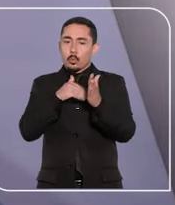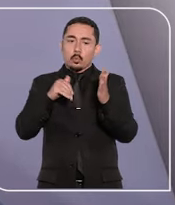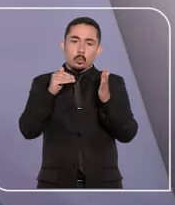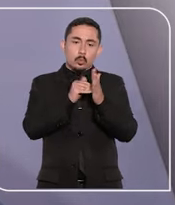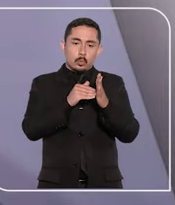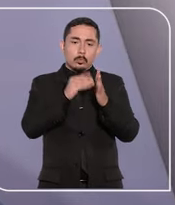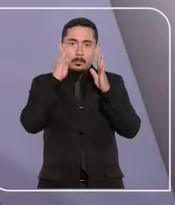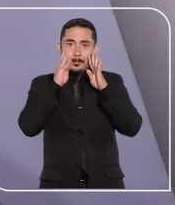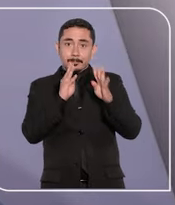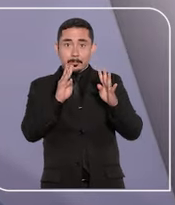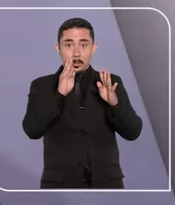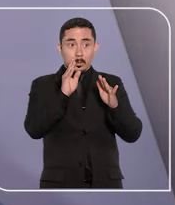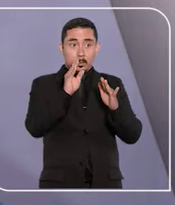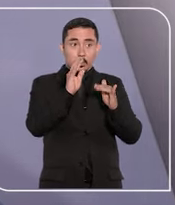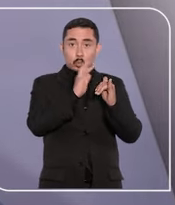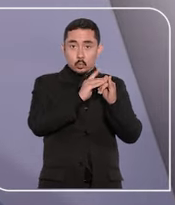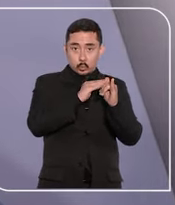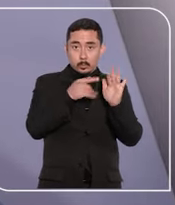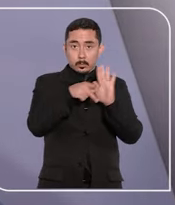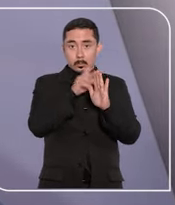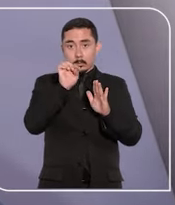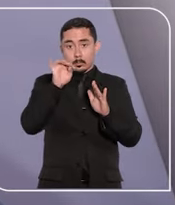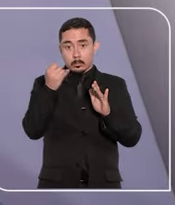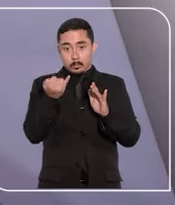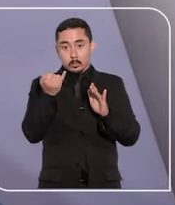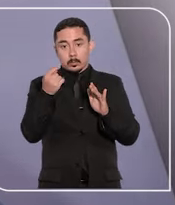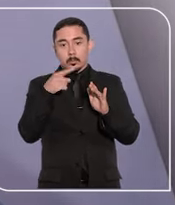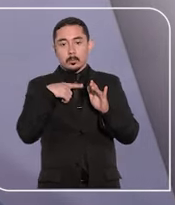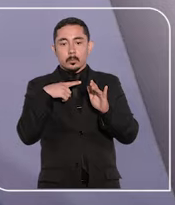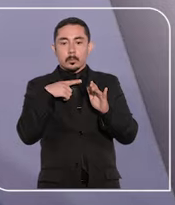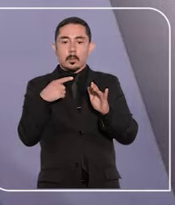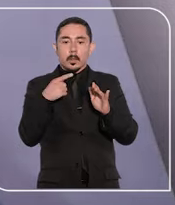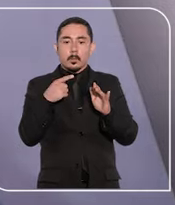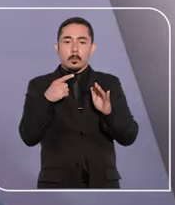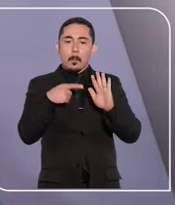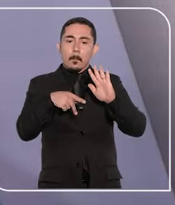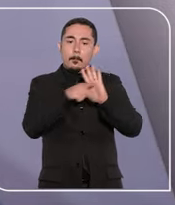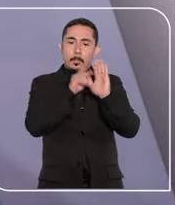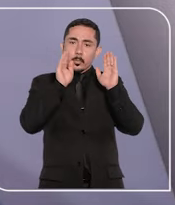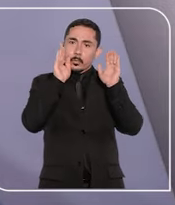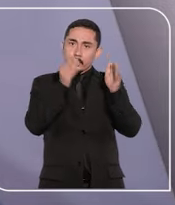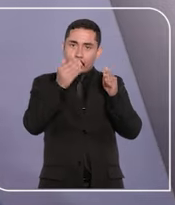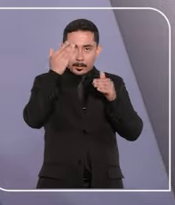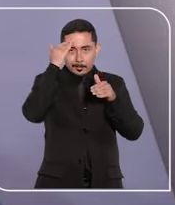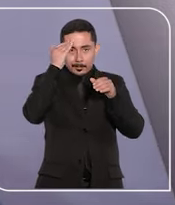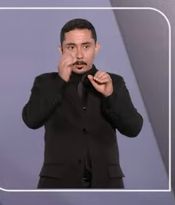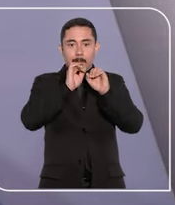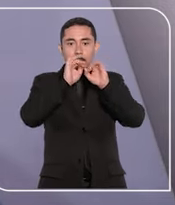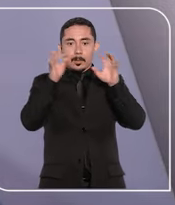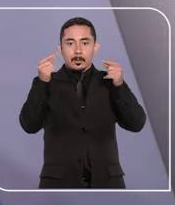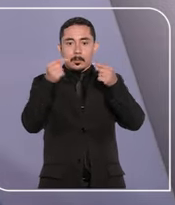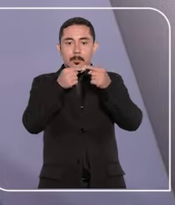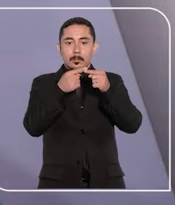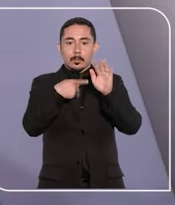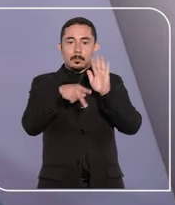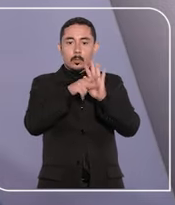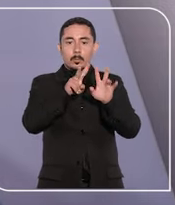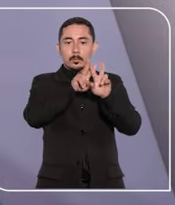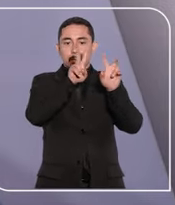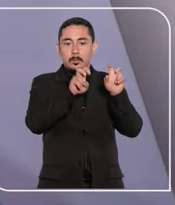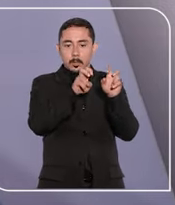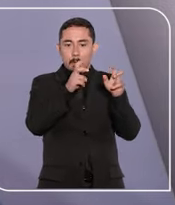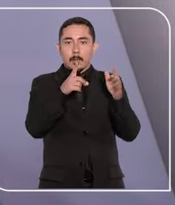assistir no YouTube do STJ a uma edição do Entender Direito, em que falamos exclusivamente de